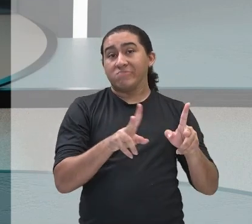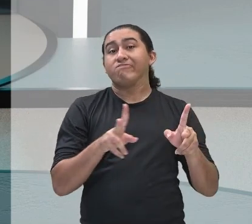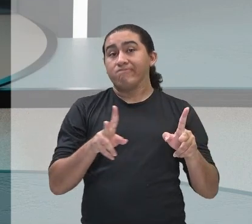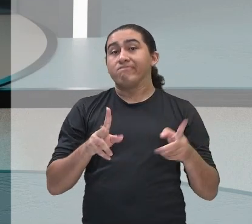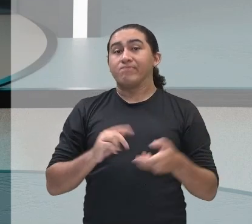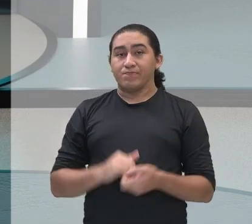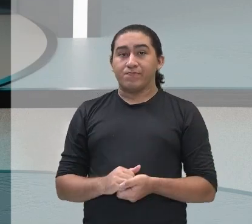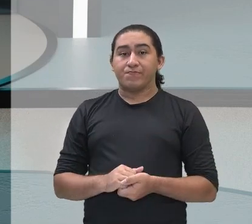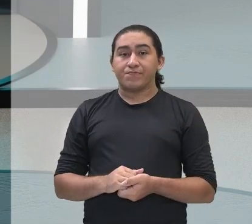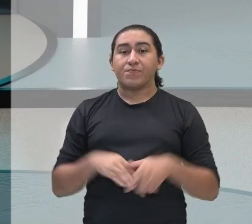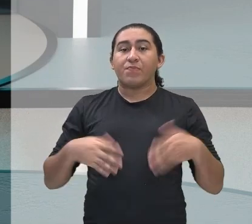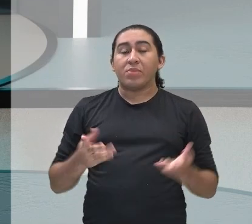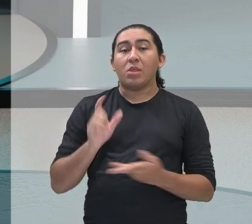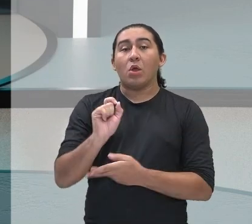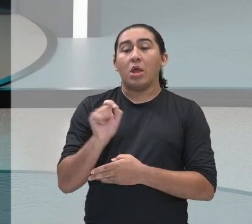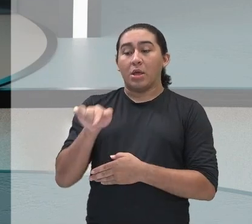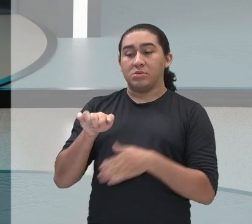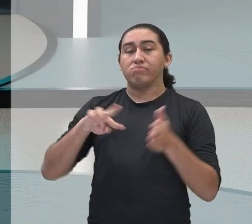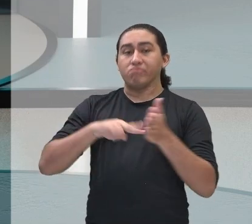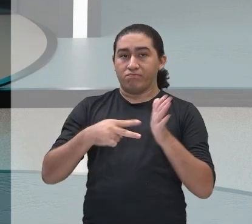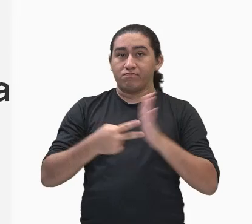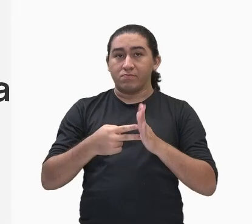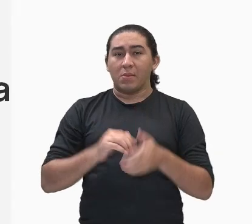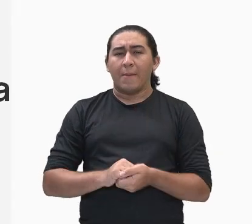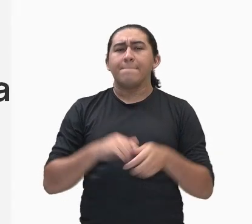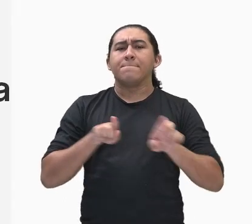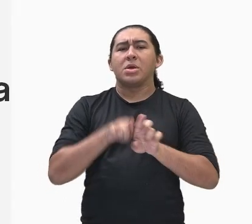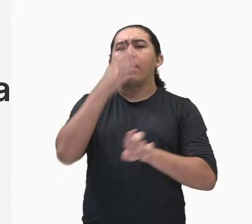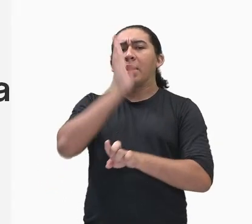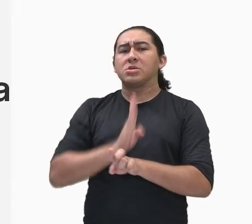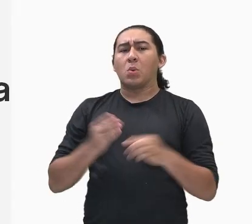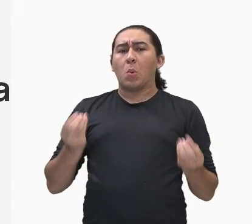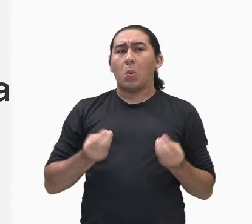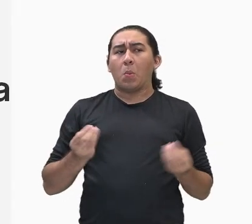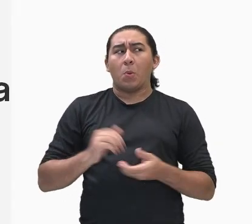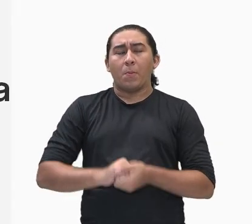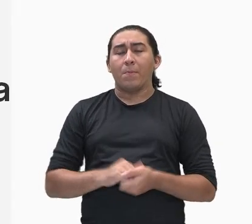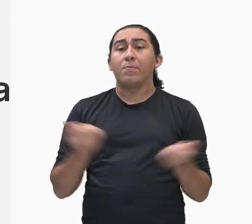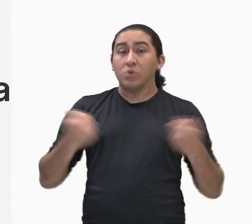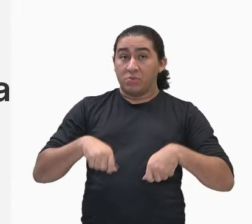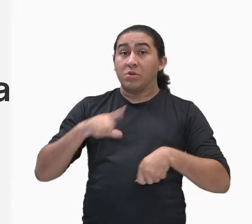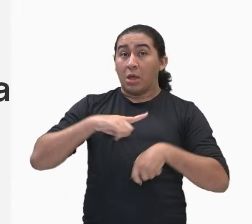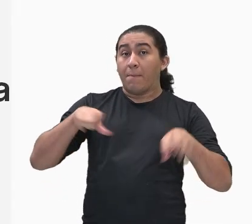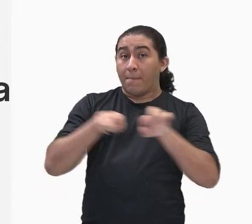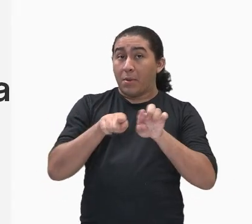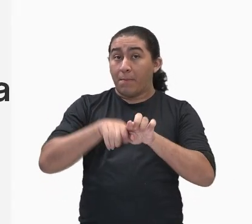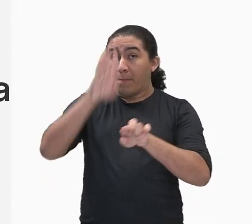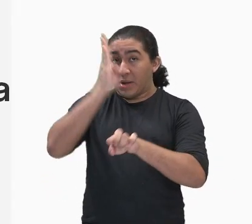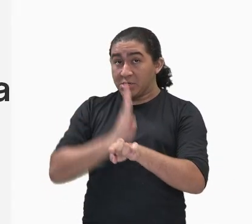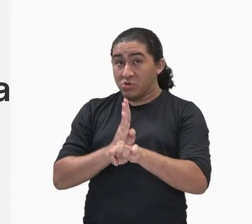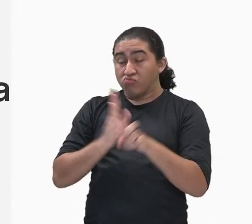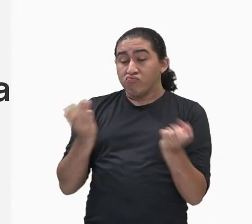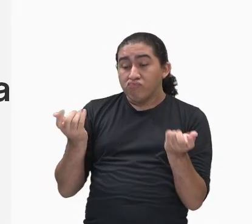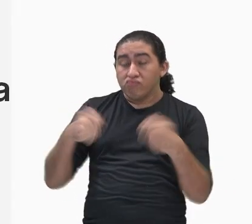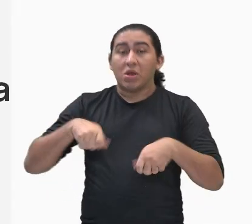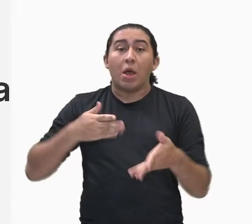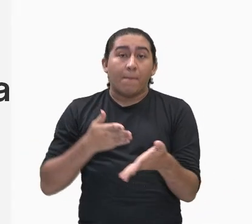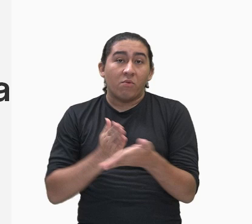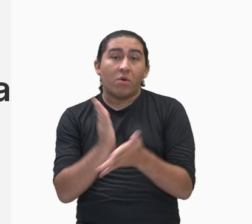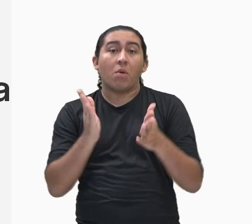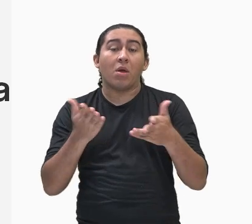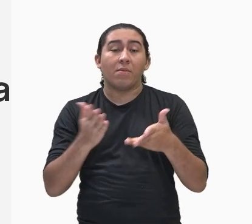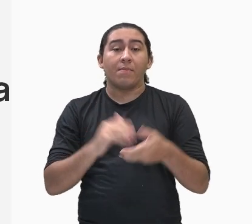forma. Então, quinhentismo. Vamos ver como foi no Brasil. No Brasil, designa o conjunto